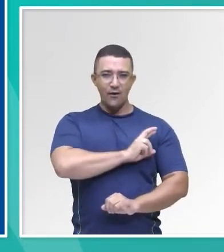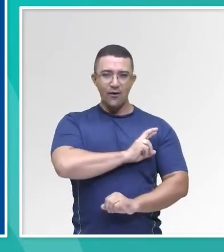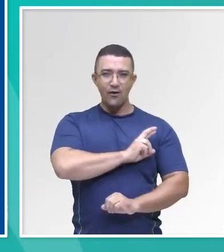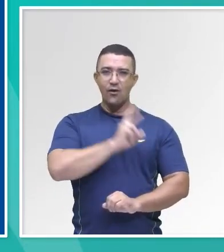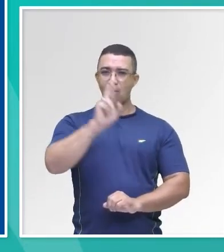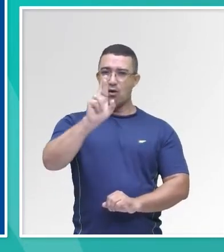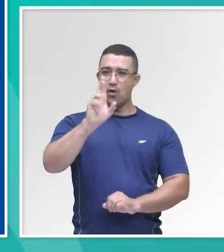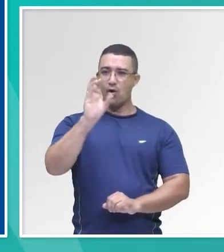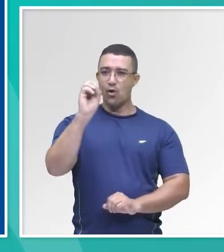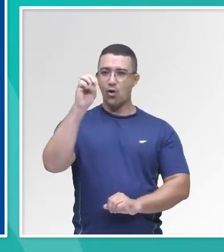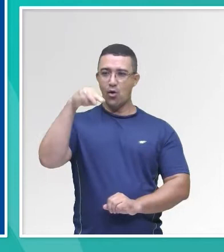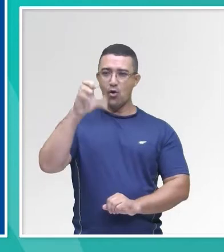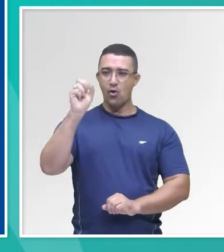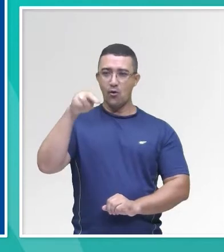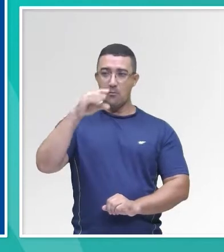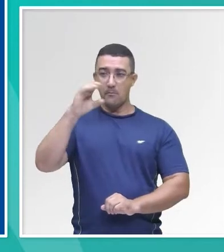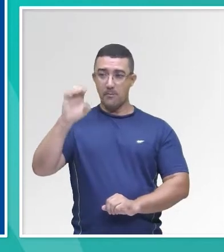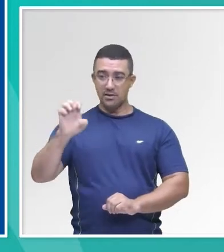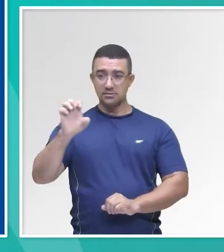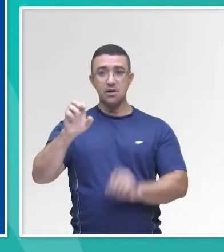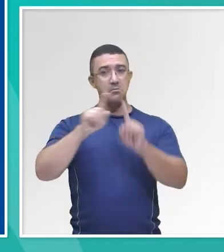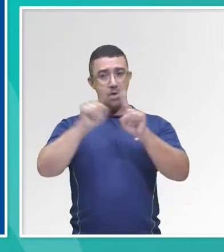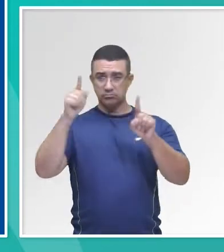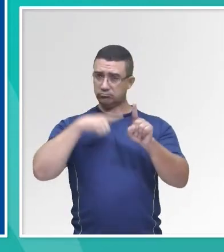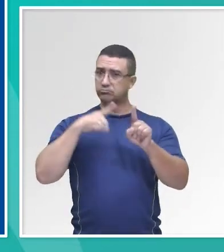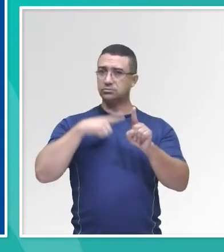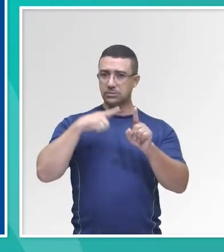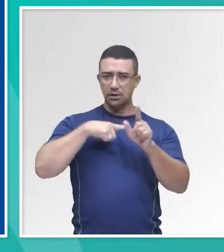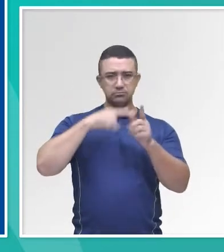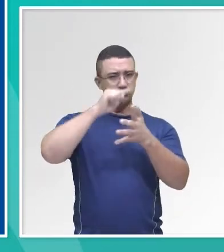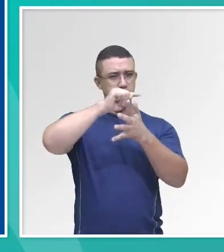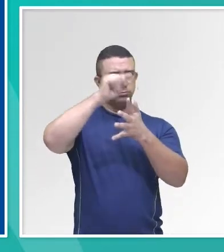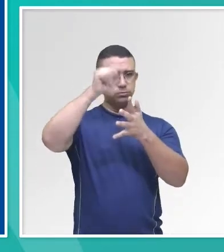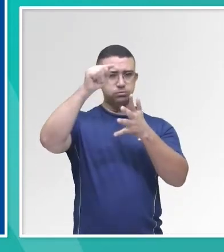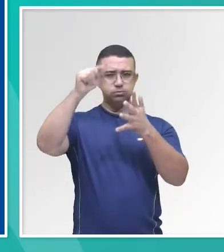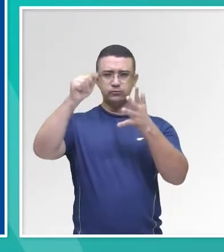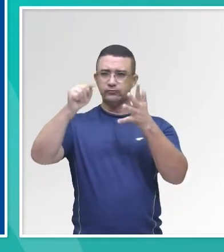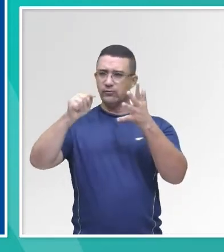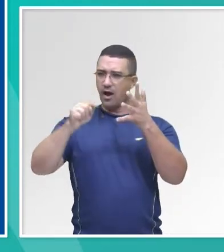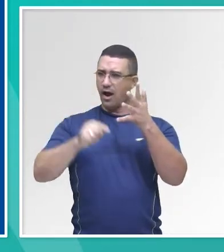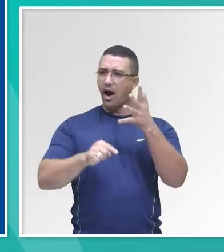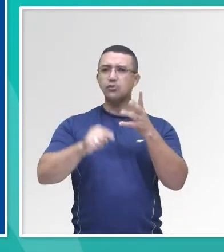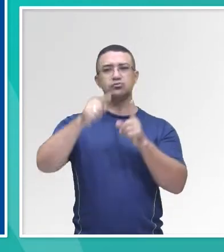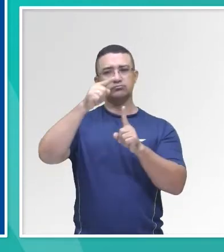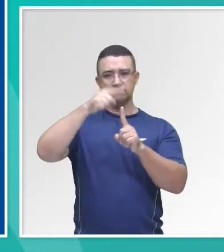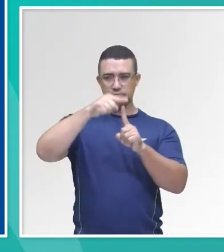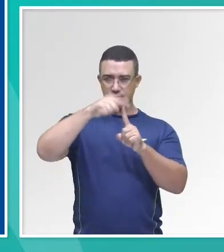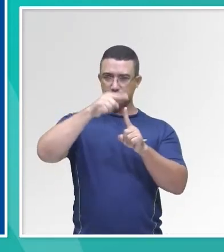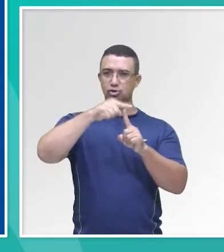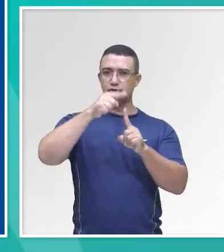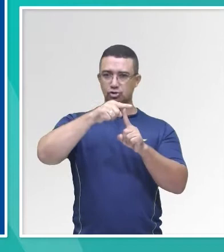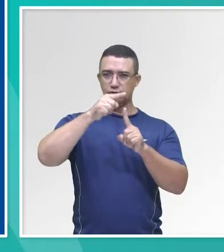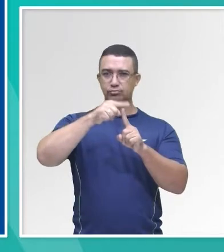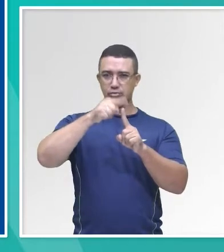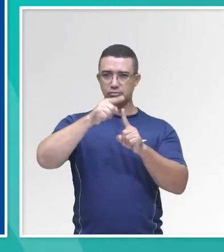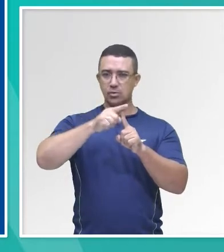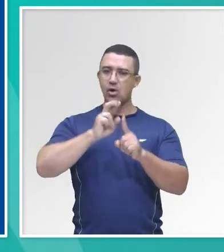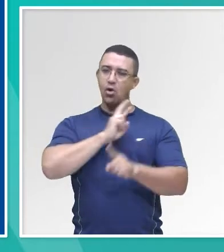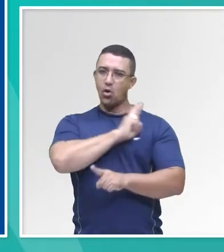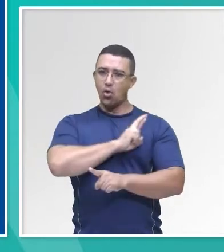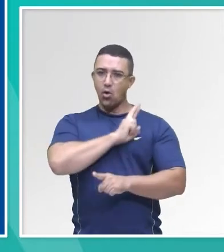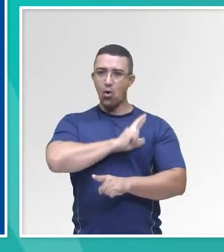encontrar vários tipos de romance. Não só o romance, né, de amor.